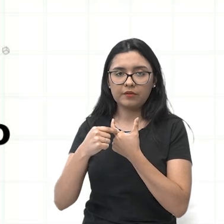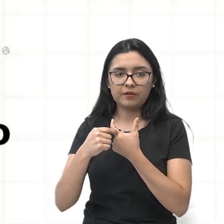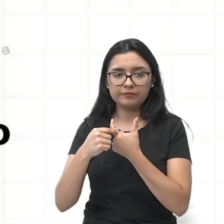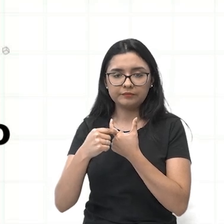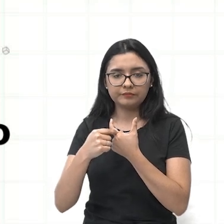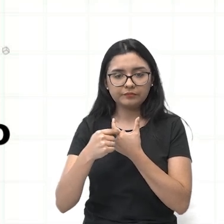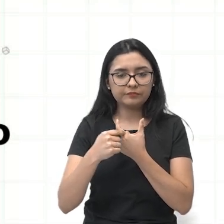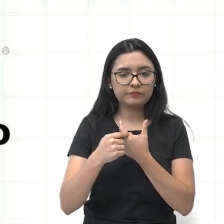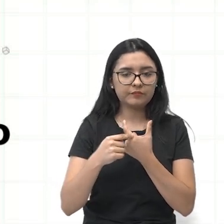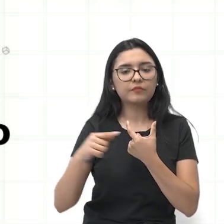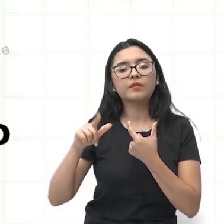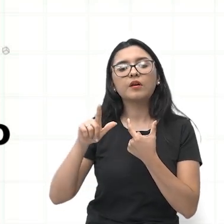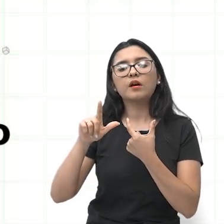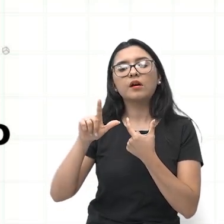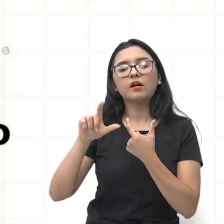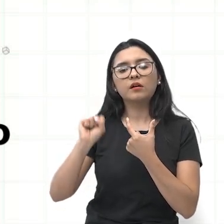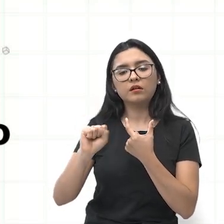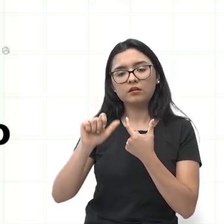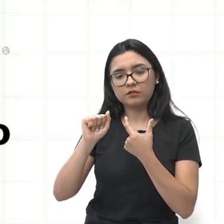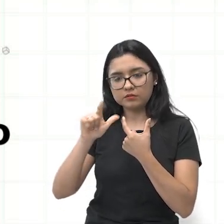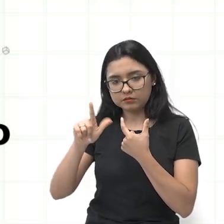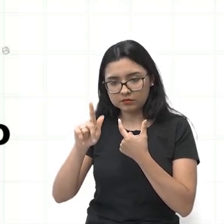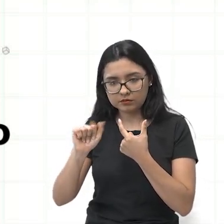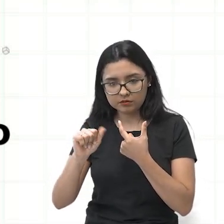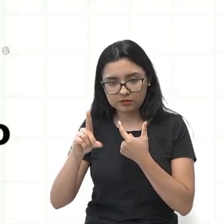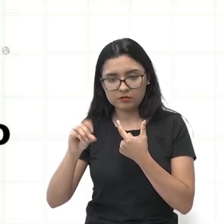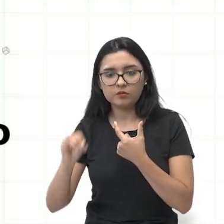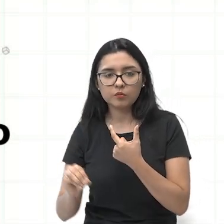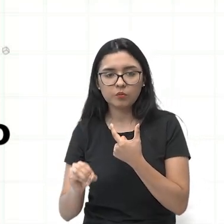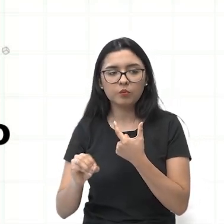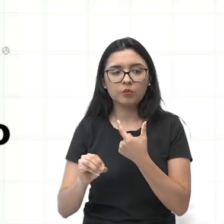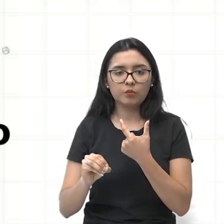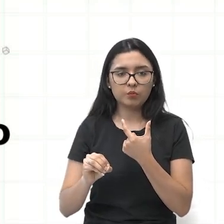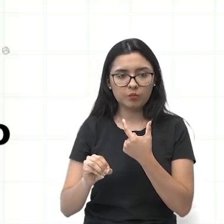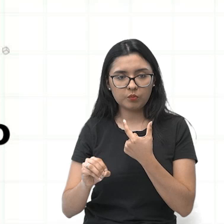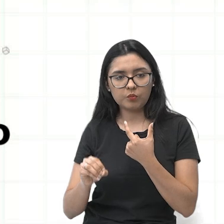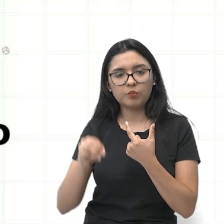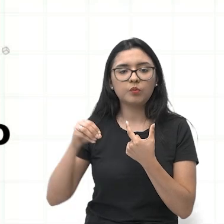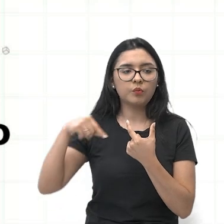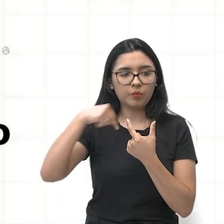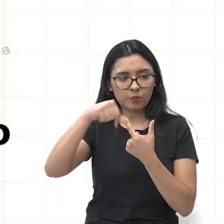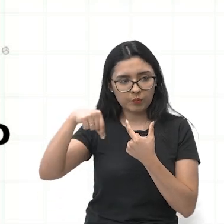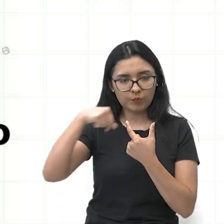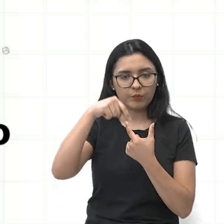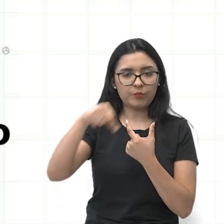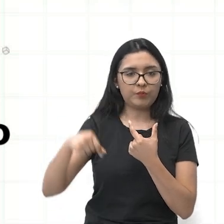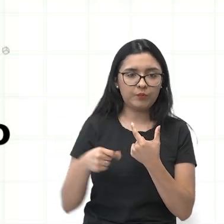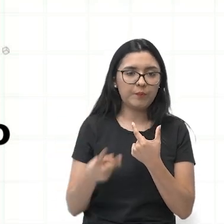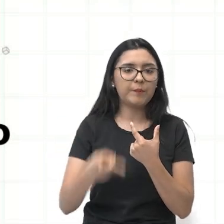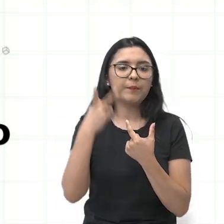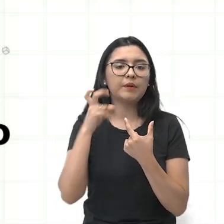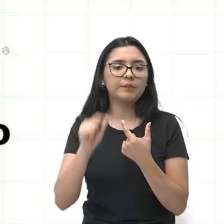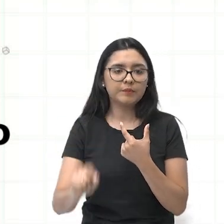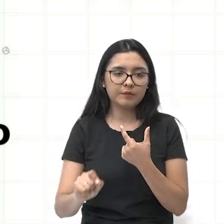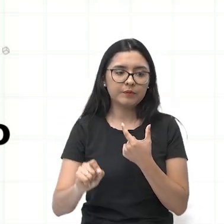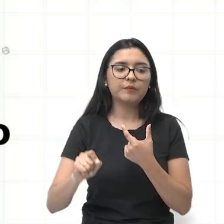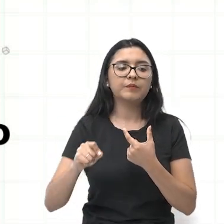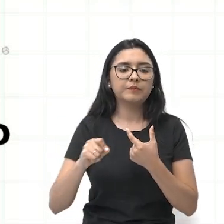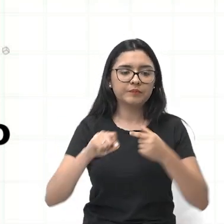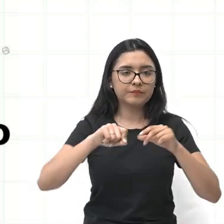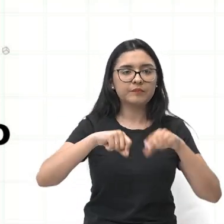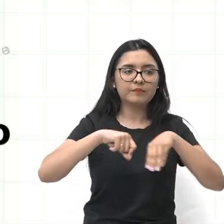Nós temos o salgado, que vai detectar os sais minerais, como